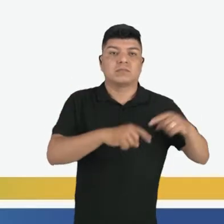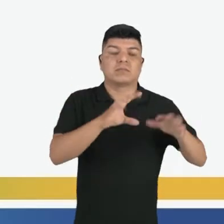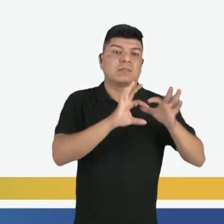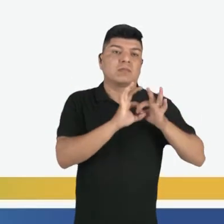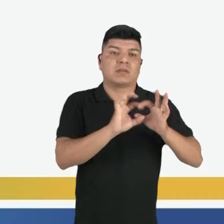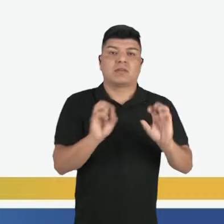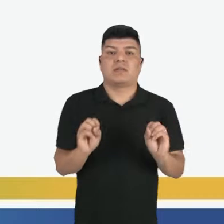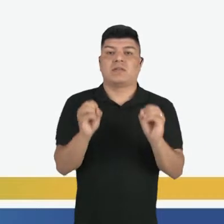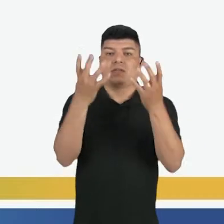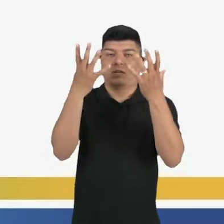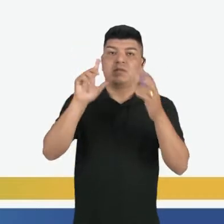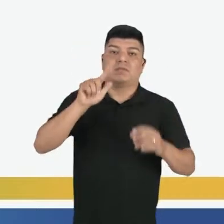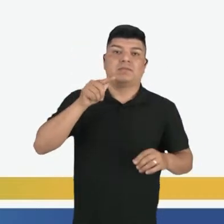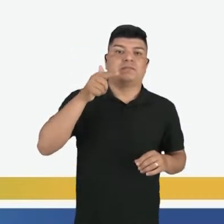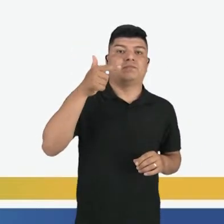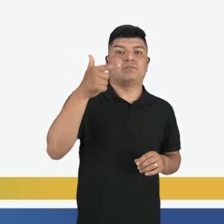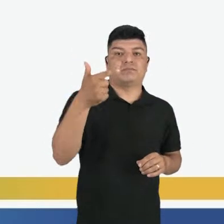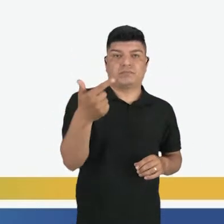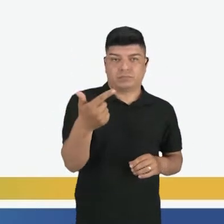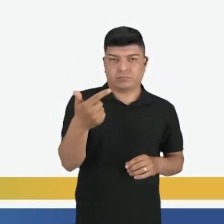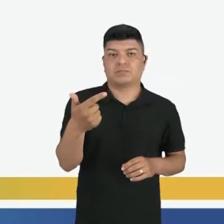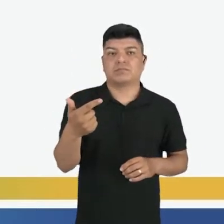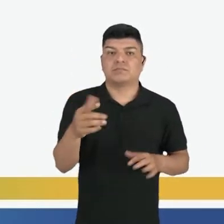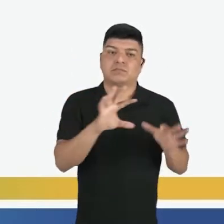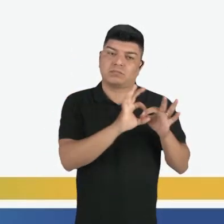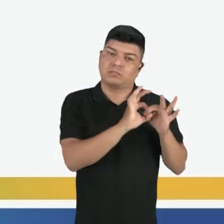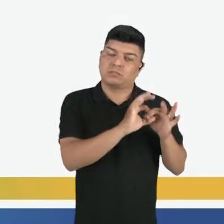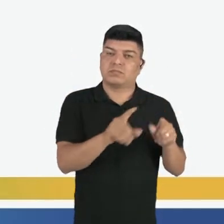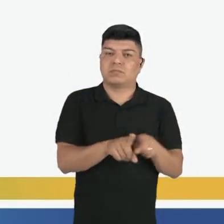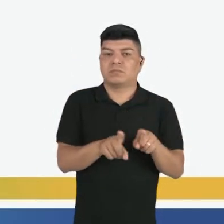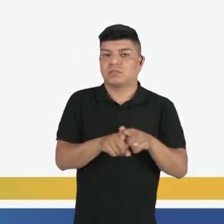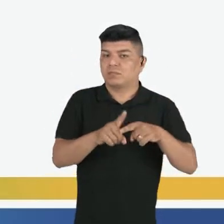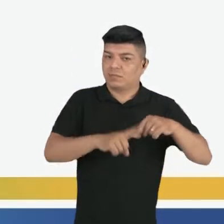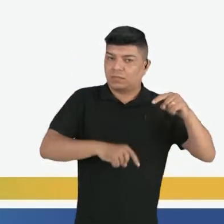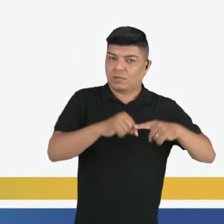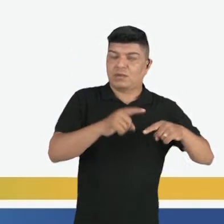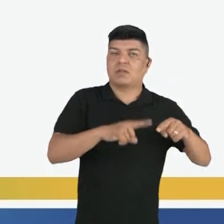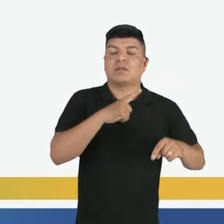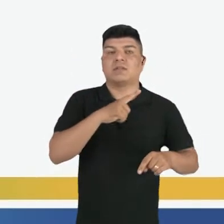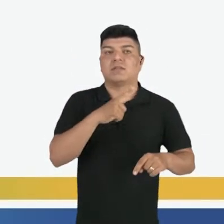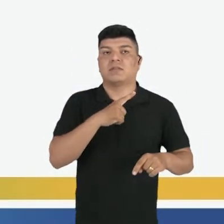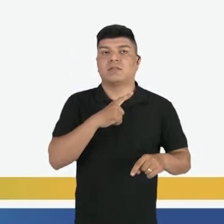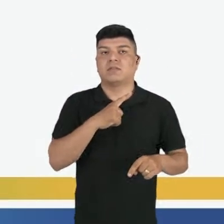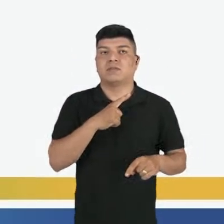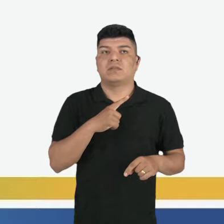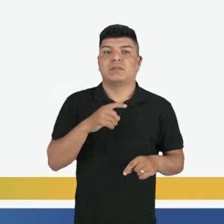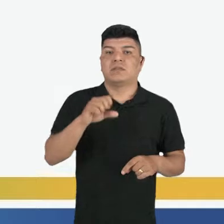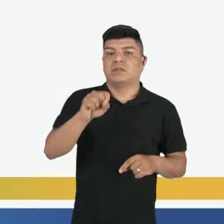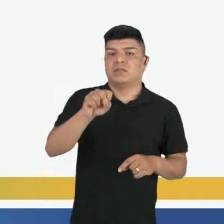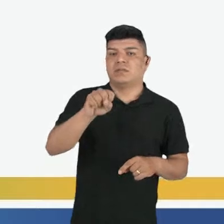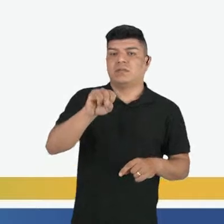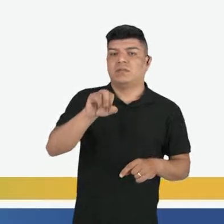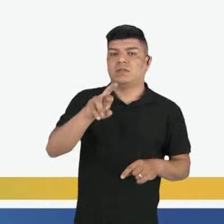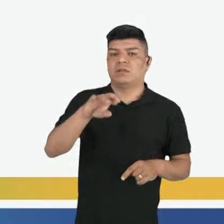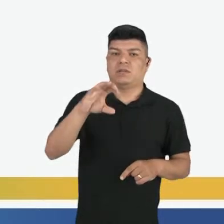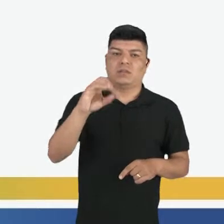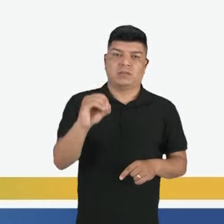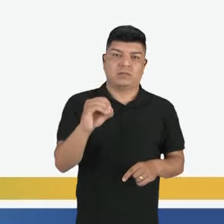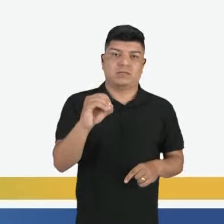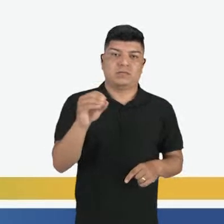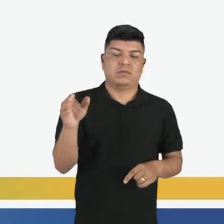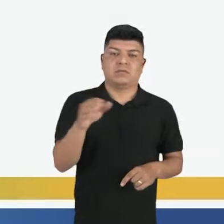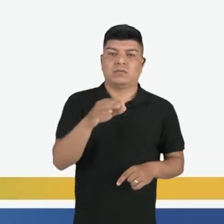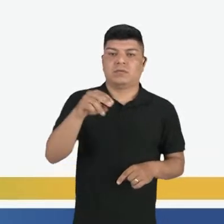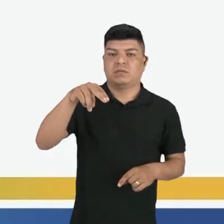às celebrações, é uma outra ramificação do patrimônio imaterial, temos o caso do Círio de Nazaré, no Pará,